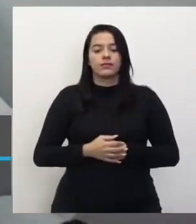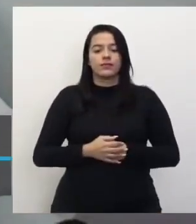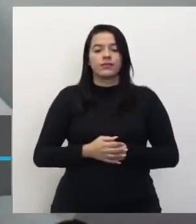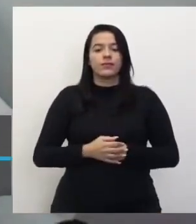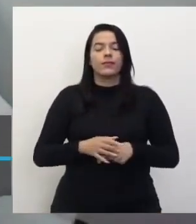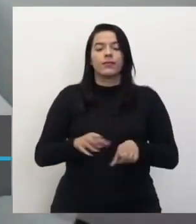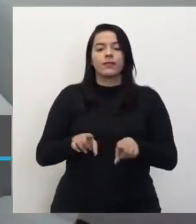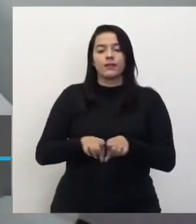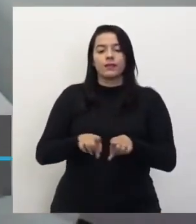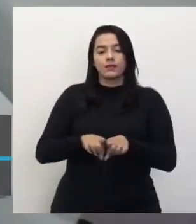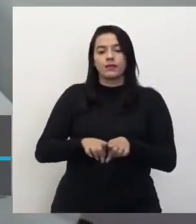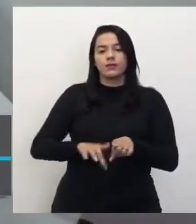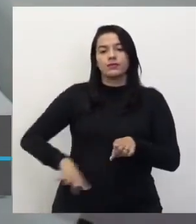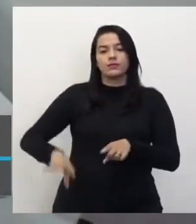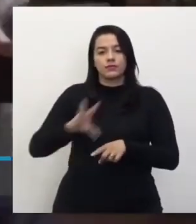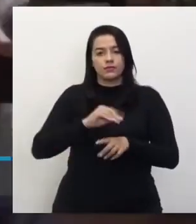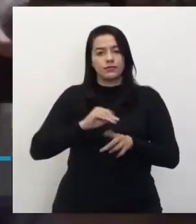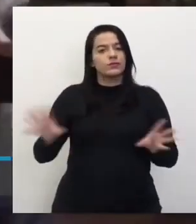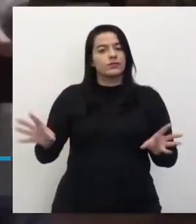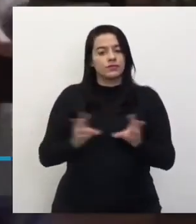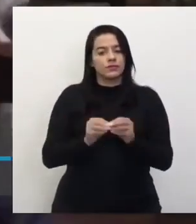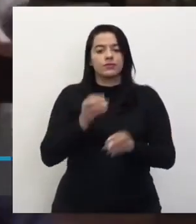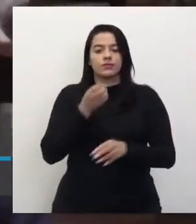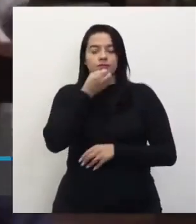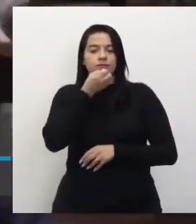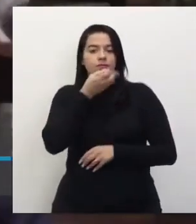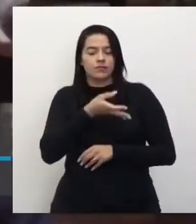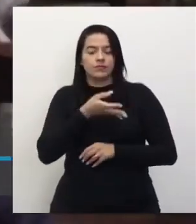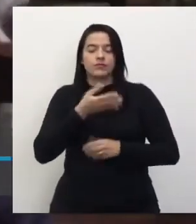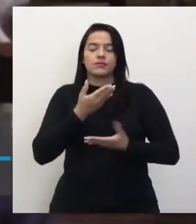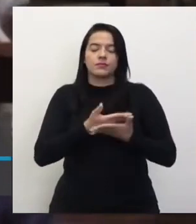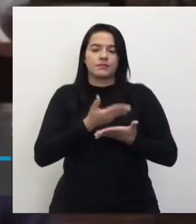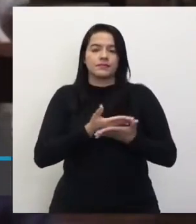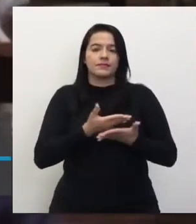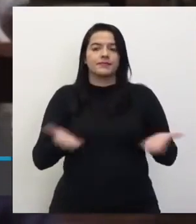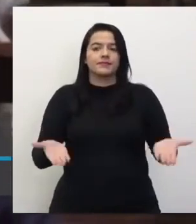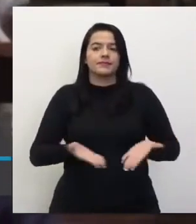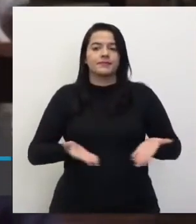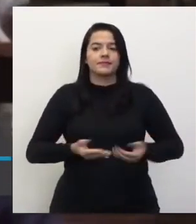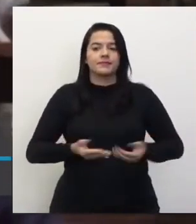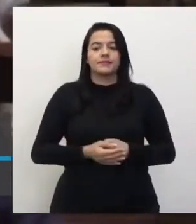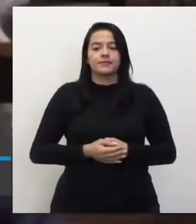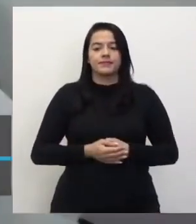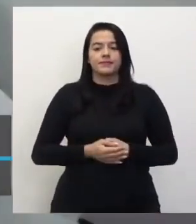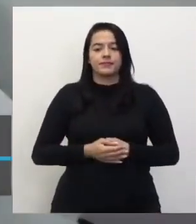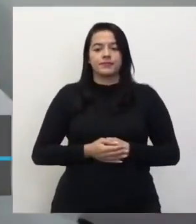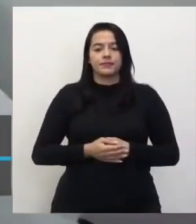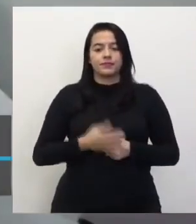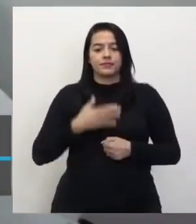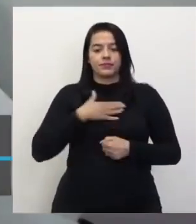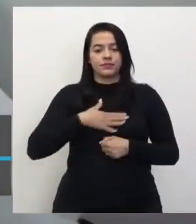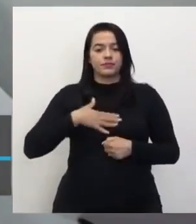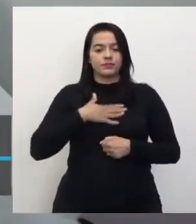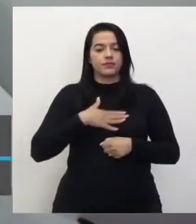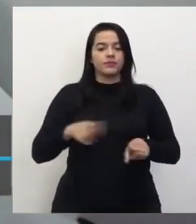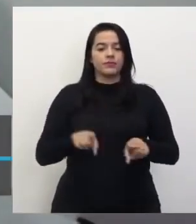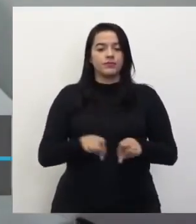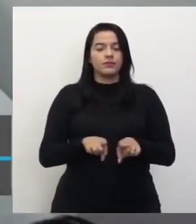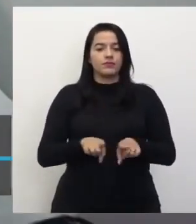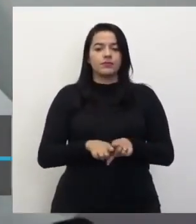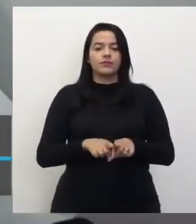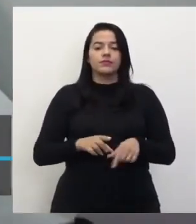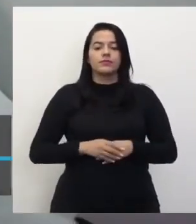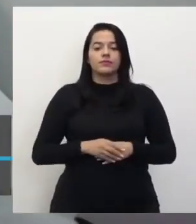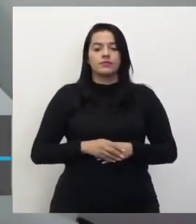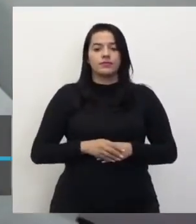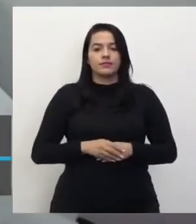resumão. um bom resuminho da aula mesmo, né? Sim, eu gostei muito também. Então,